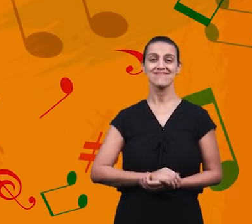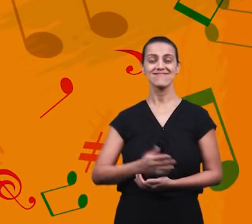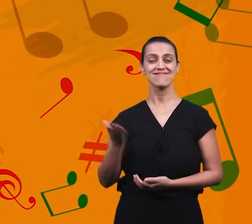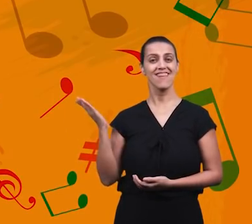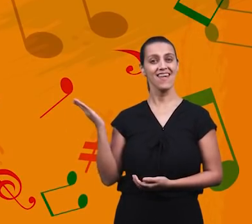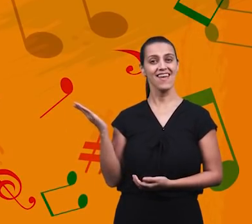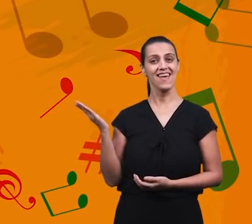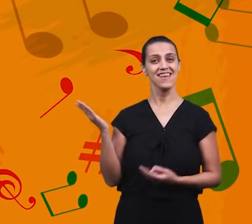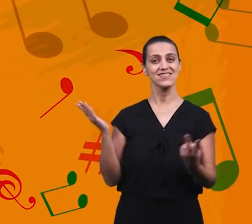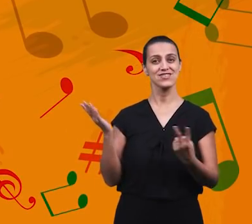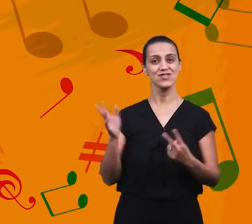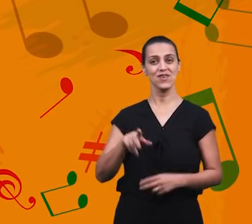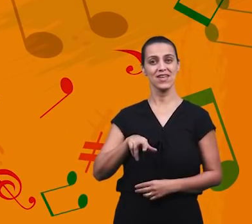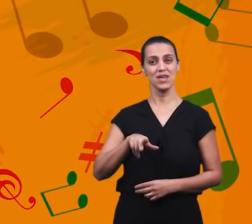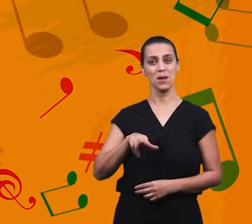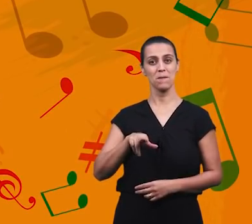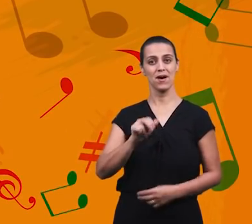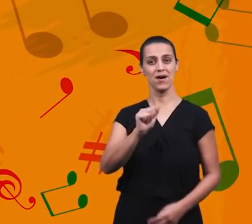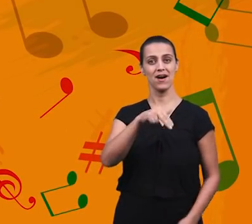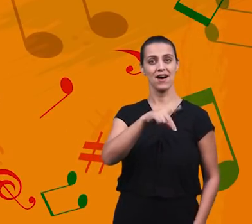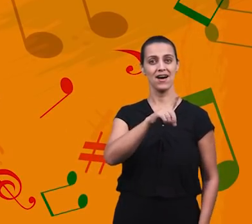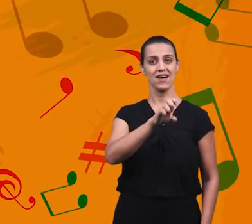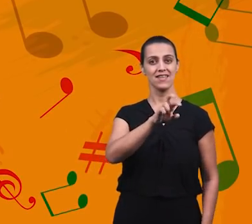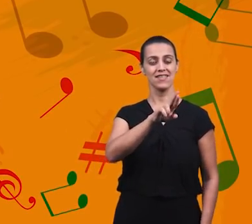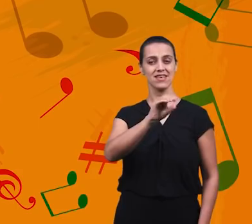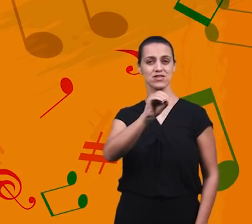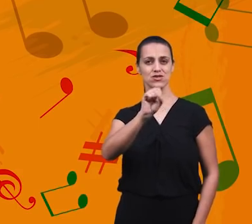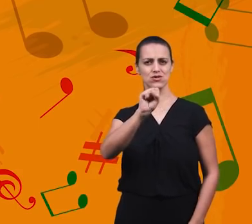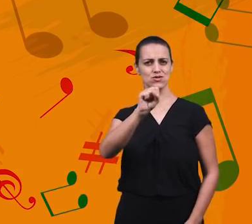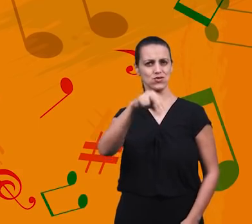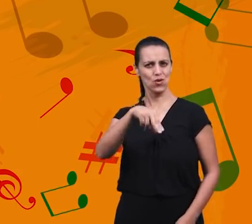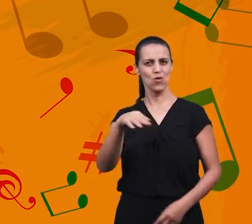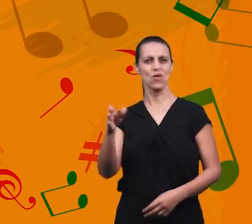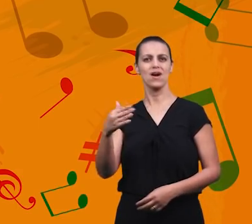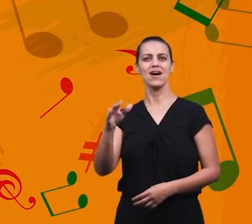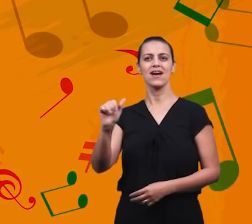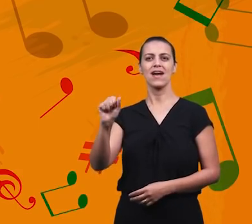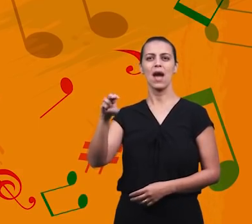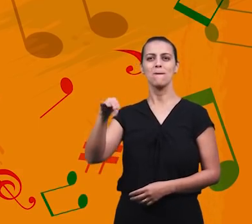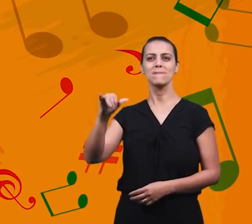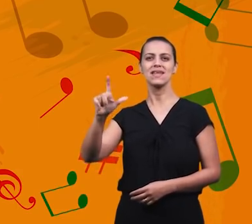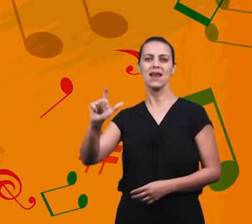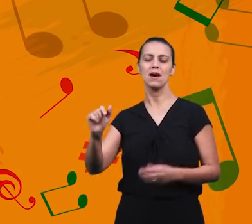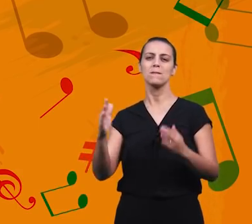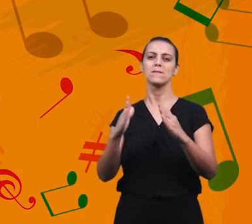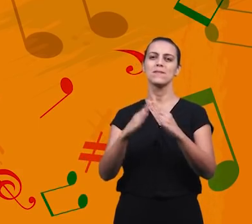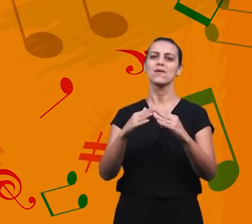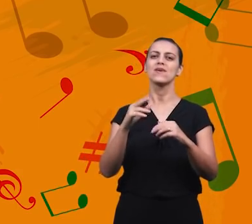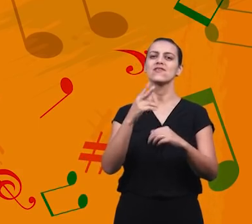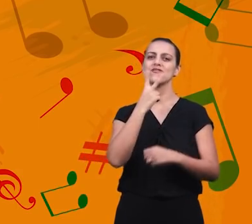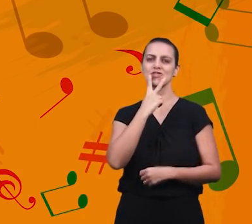Esses são os irmãos Anderson e Camila, de Vitória, Espírito Santo.